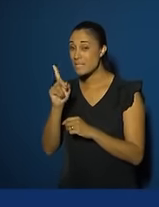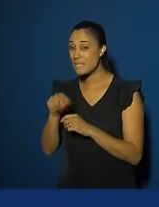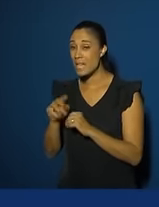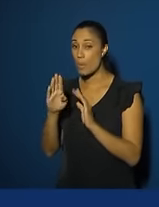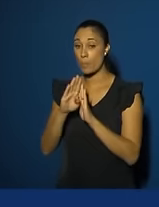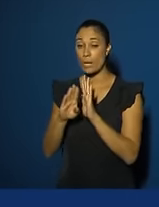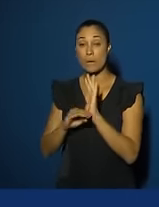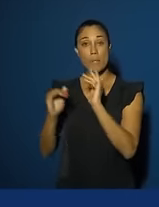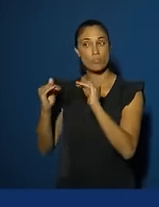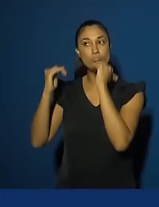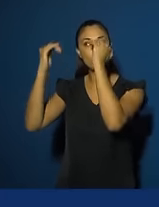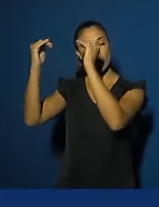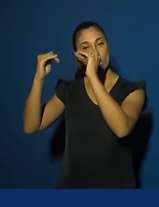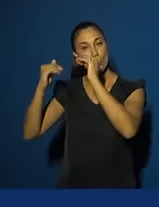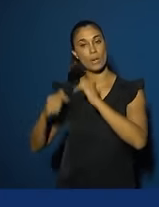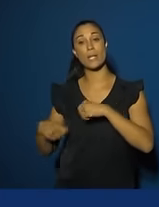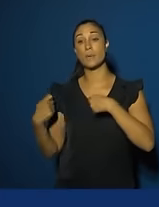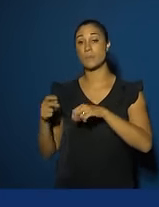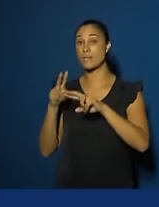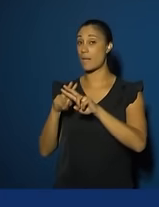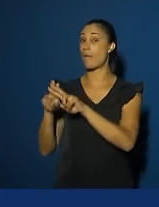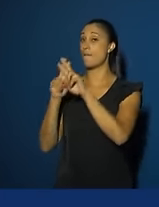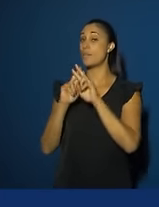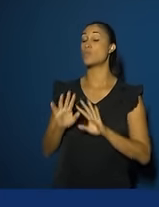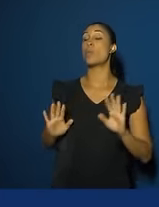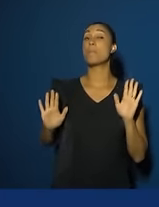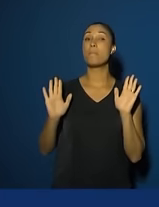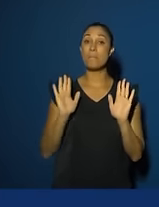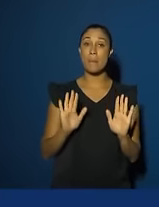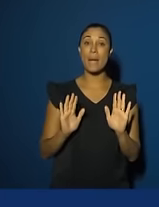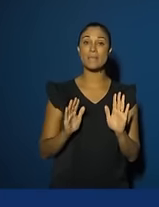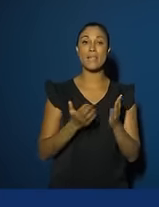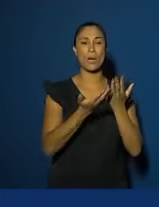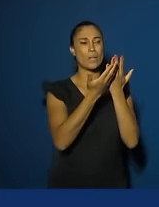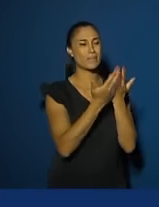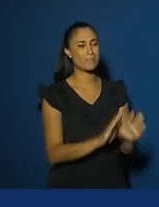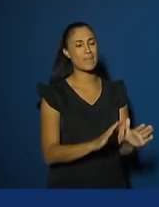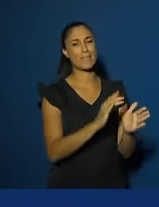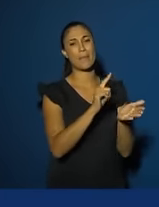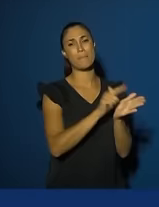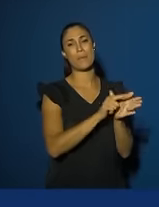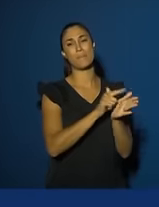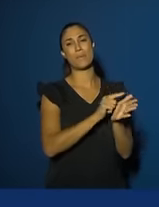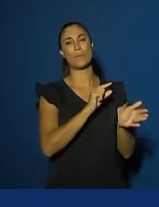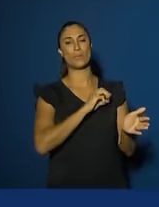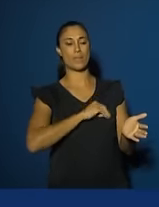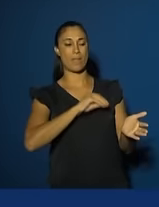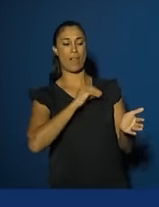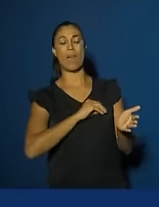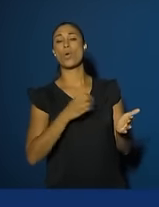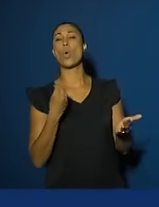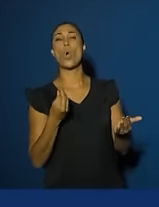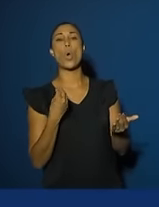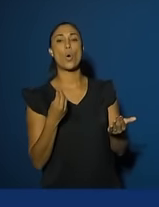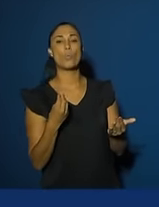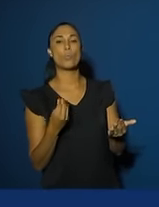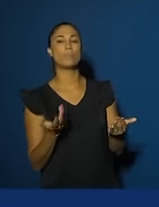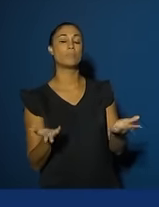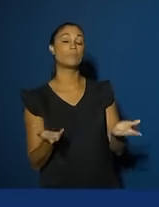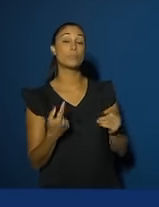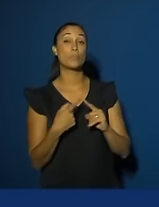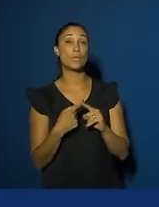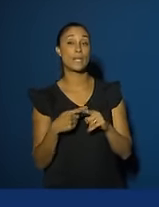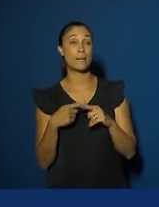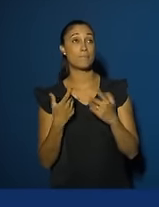programa muito superior a isso e tem que ser revisto mas a questão da exoneração da folha como é que tá o ambiente de negociação com o congresso porque